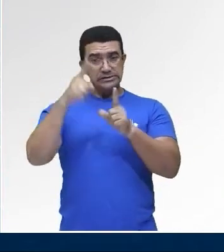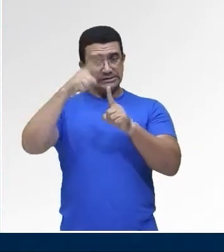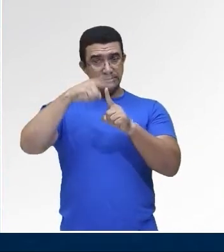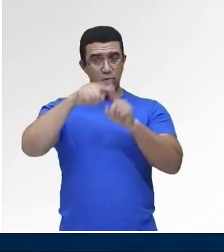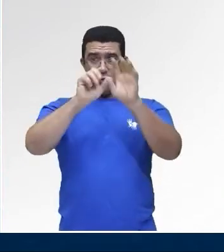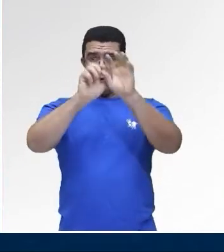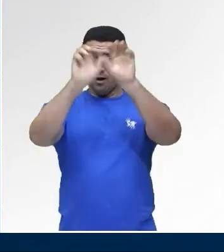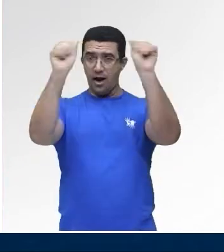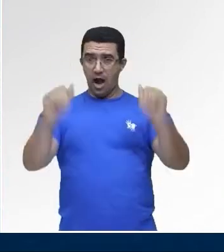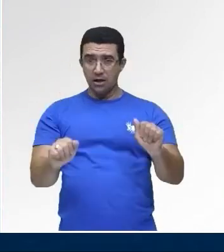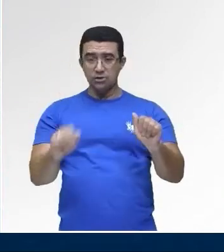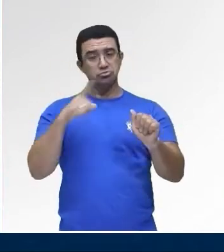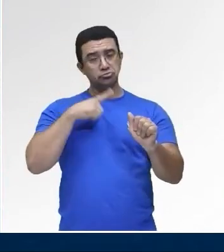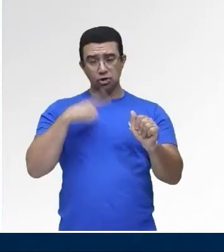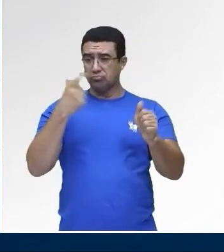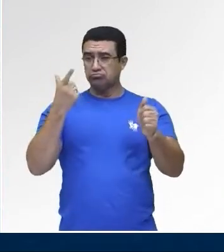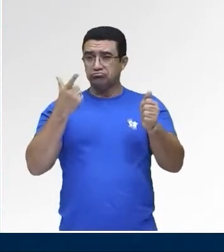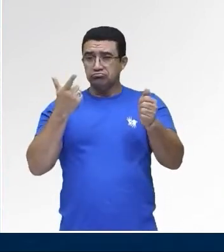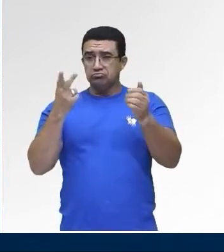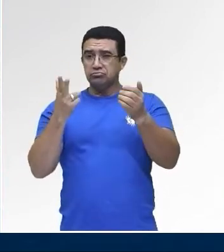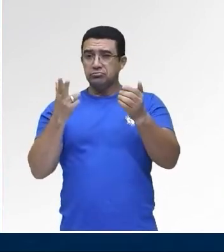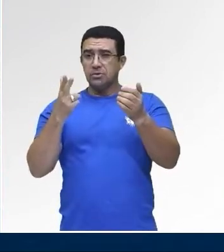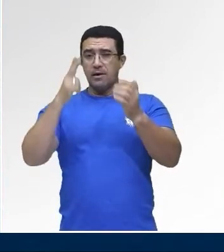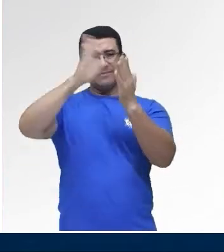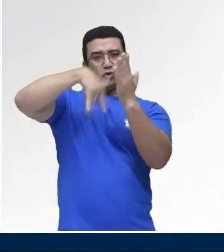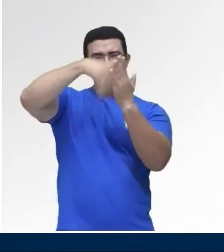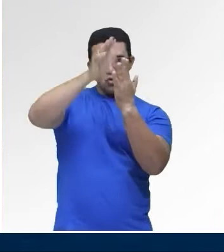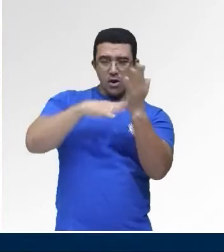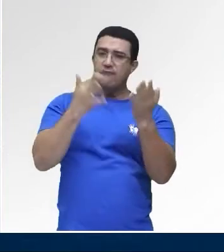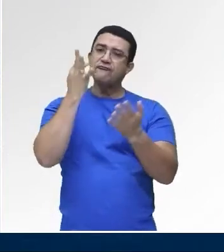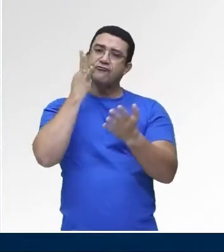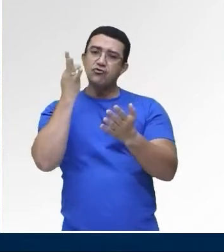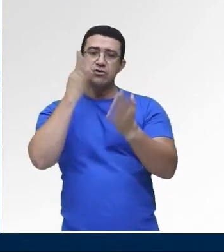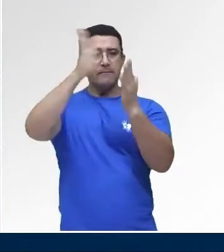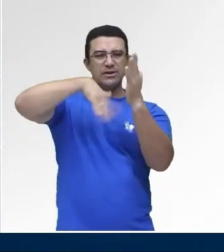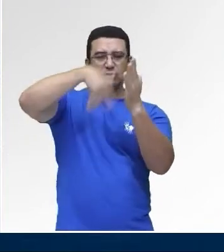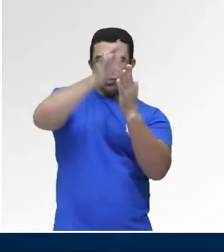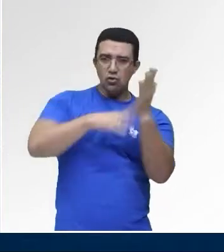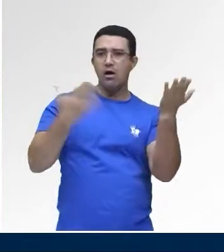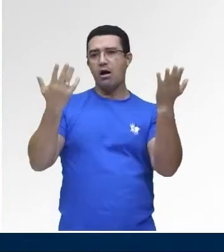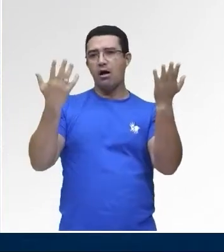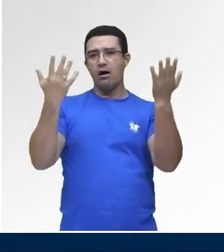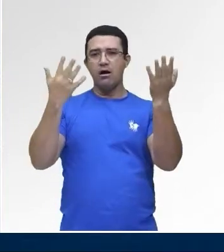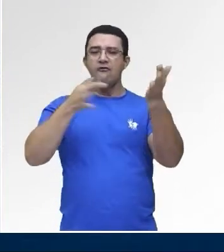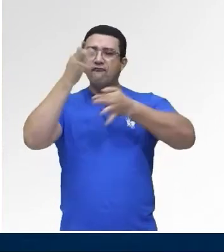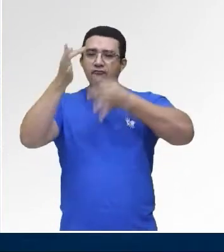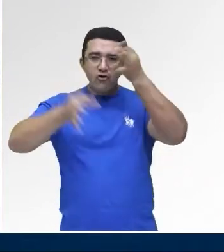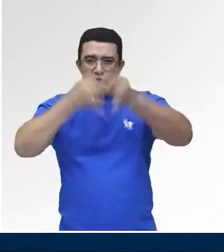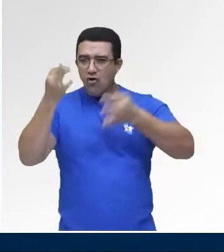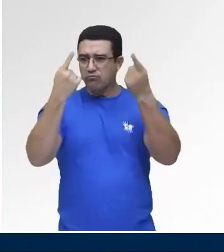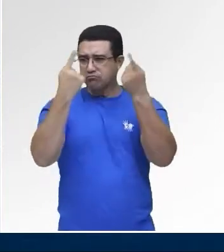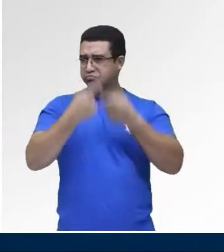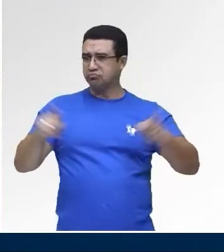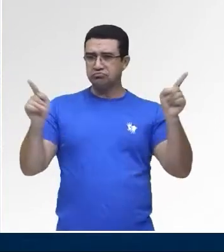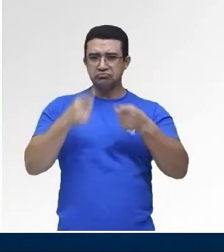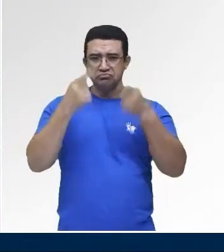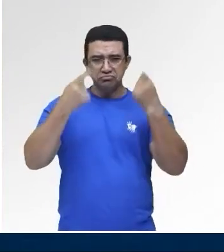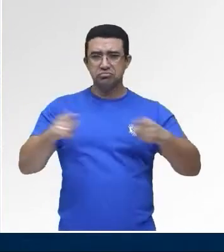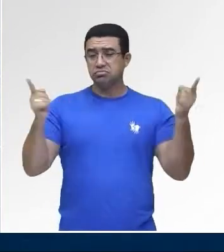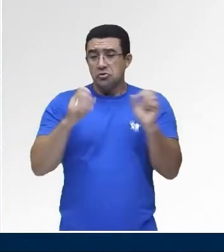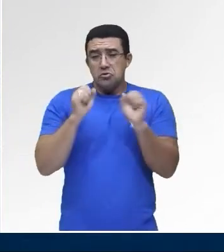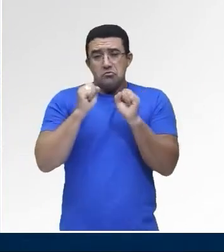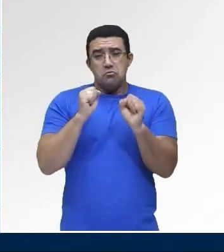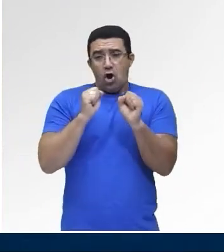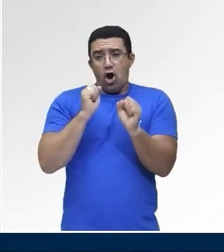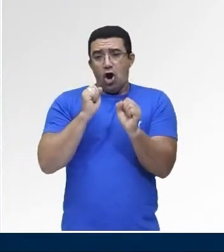ter desenho de flores, né? Nós podemos ter desenho de frutas, de louças, de instrumentos musicais. Então, pode-se